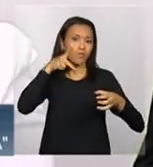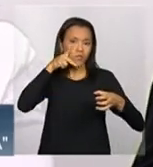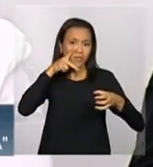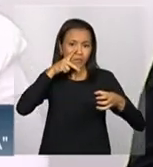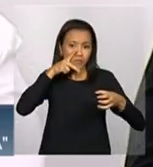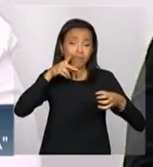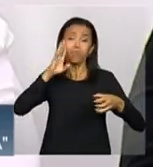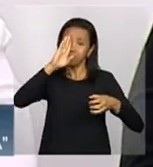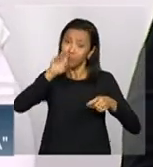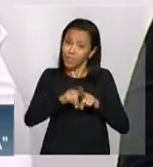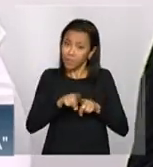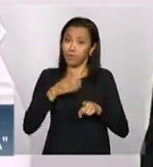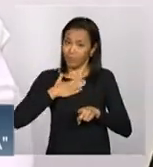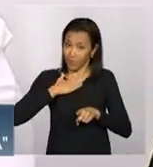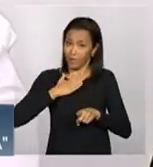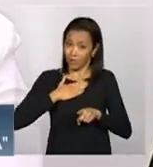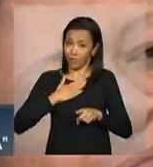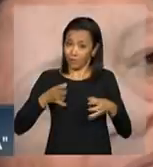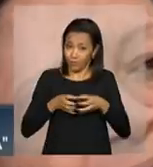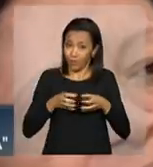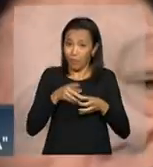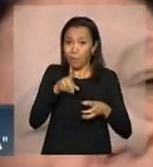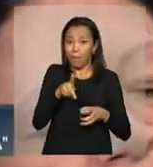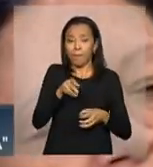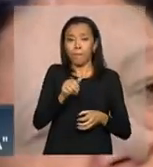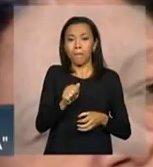meu, a